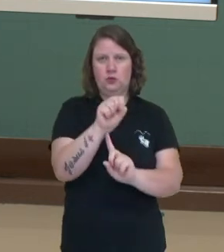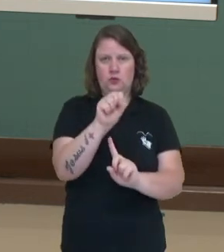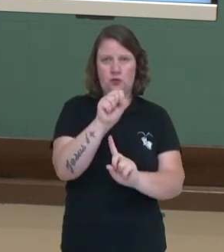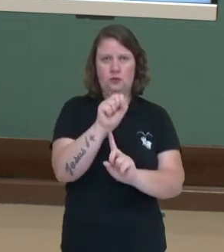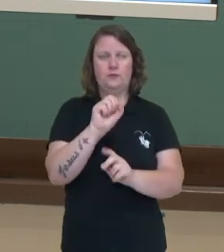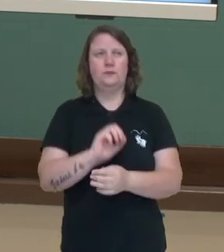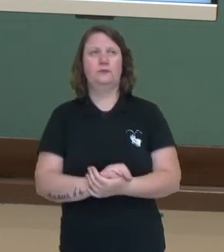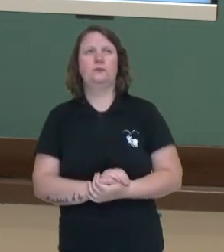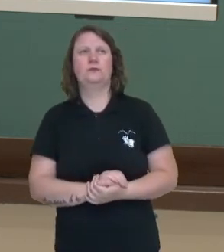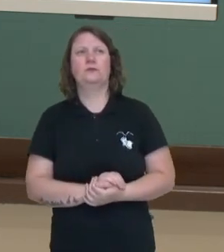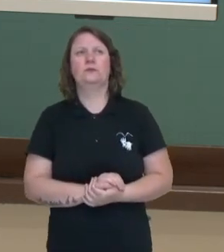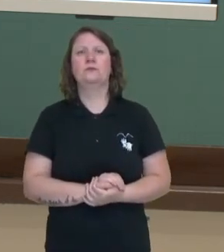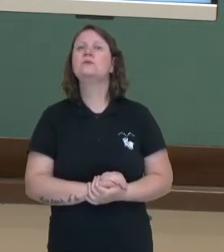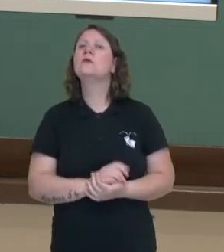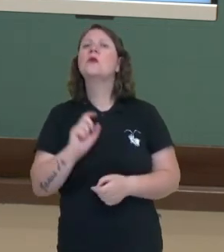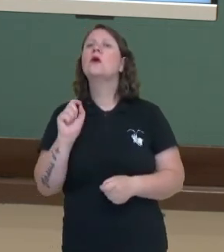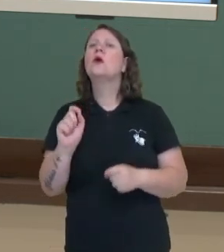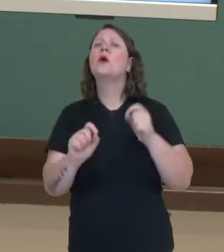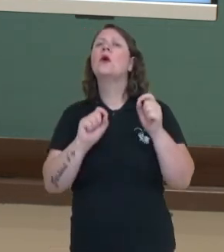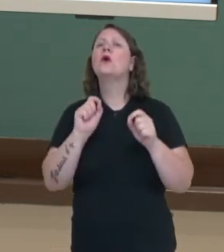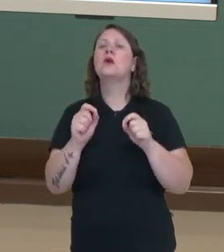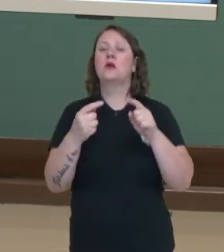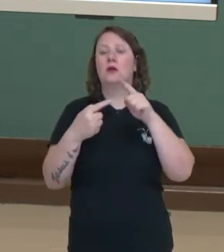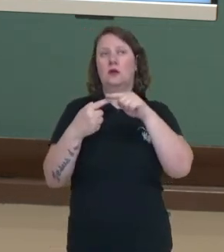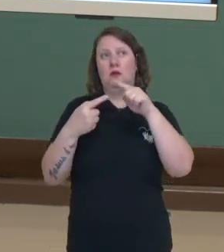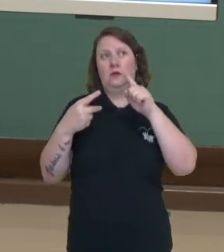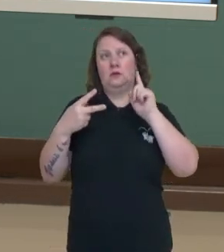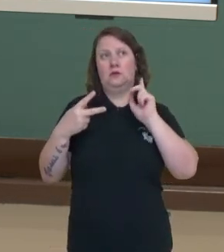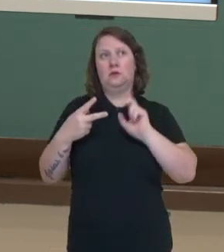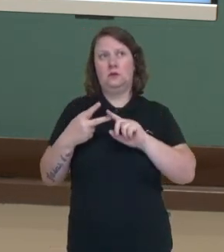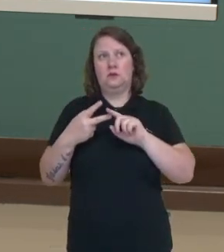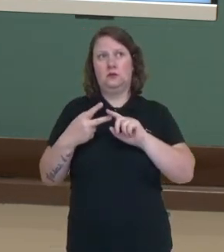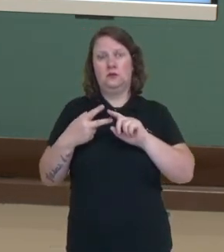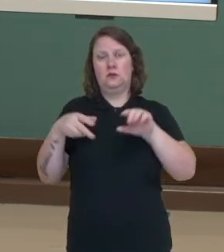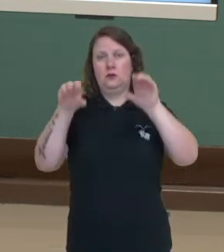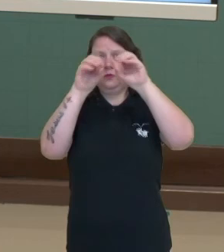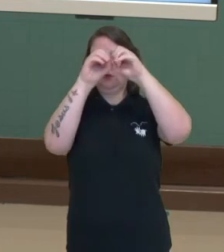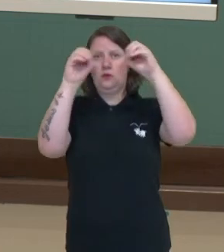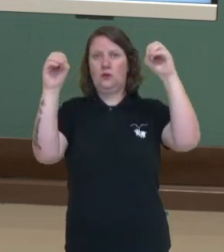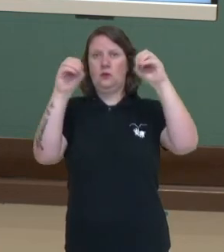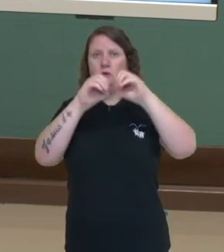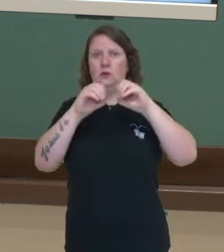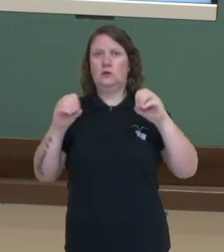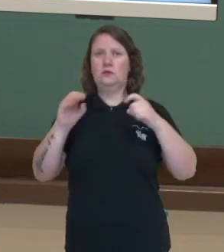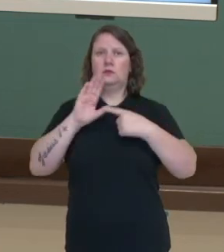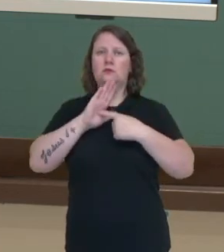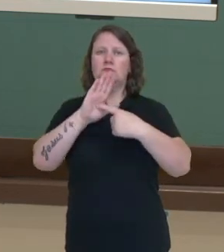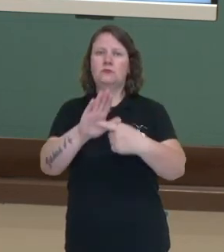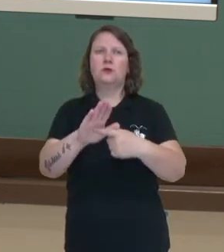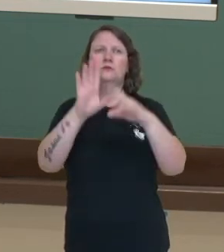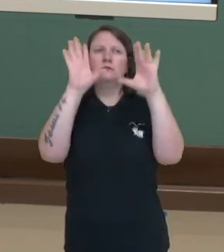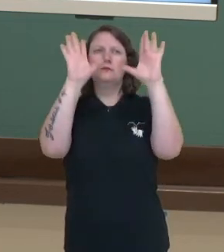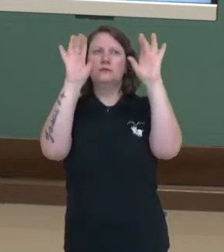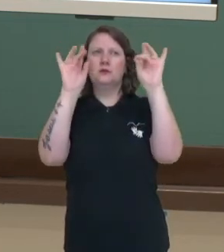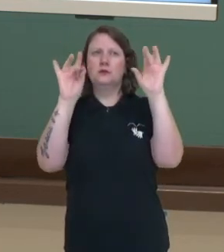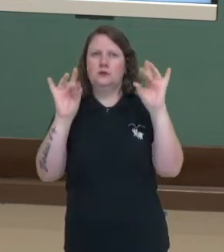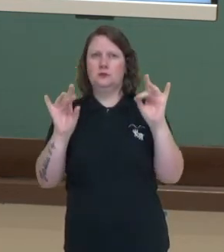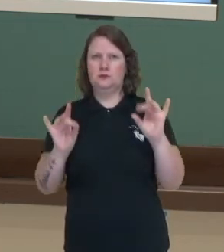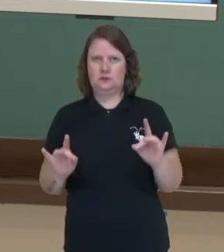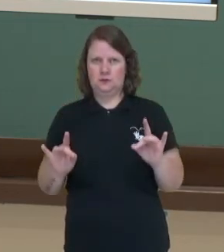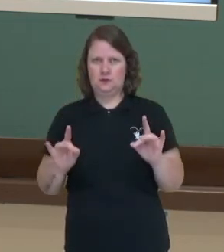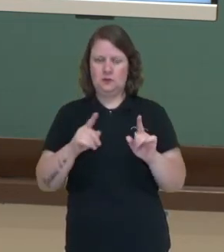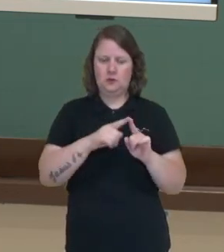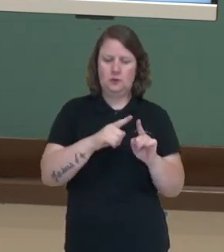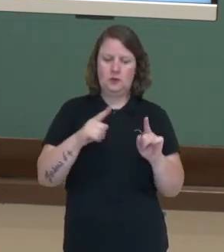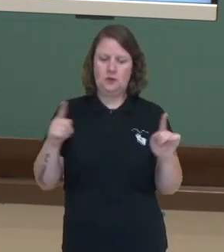Vejamos agora as duas orações e elas estão mostrando em detalhe toda essa transformação, essa substituição de período